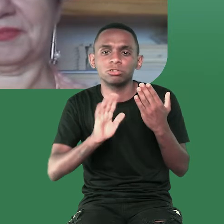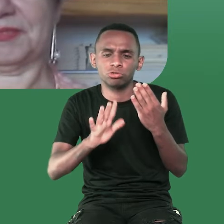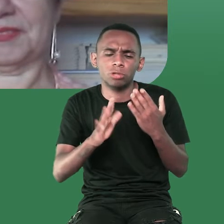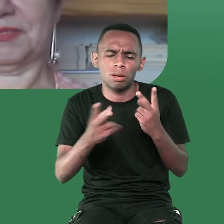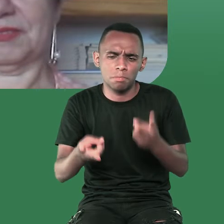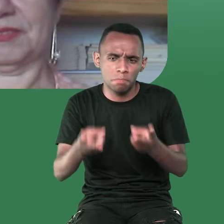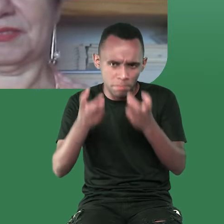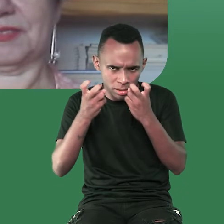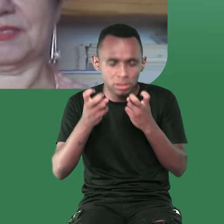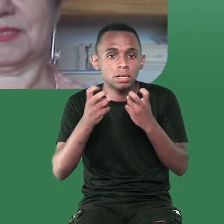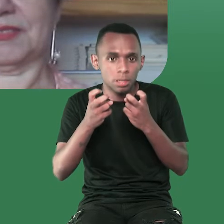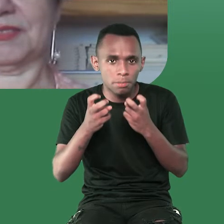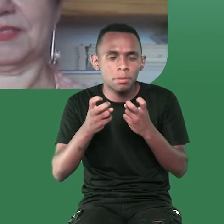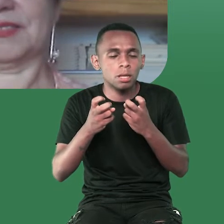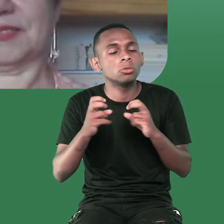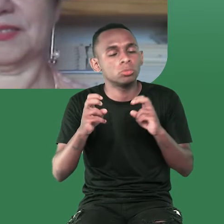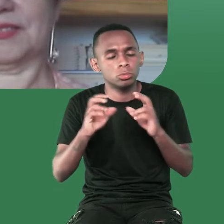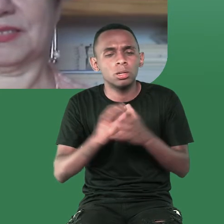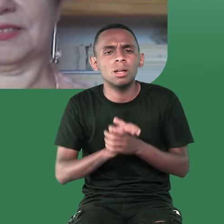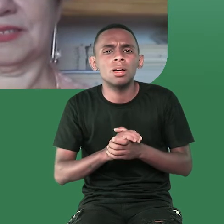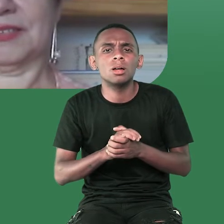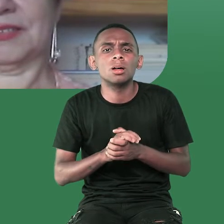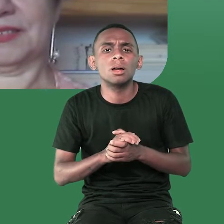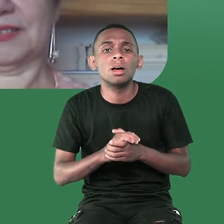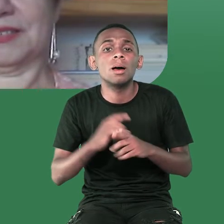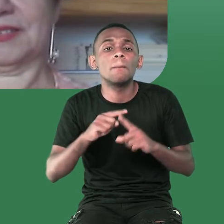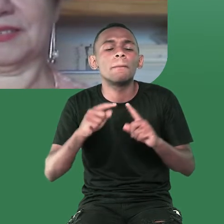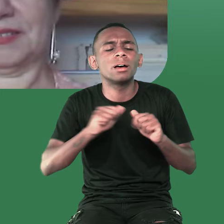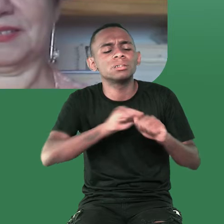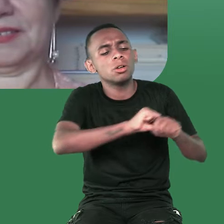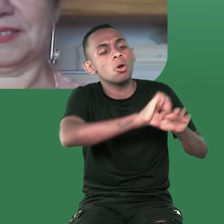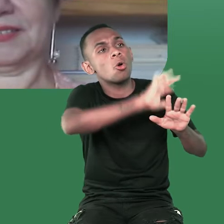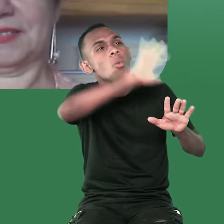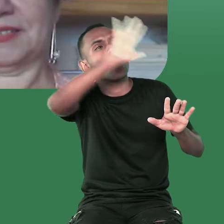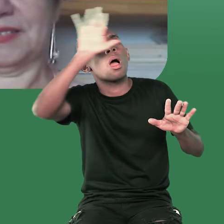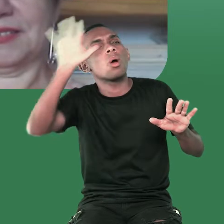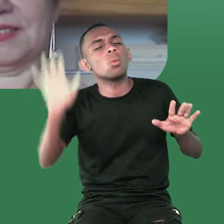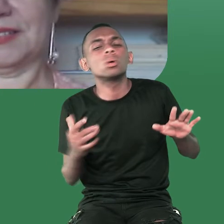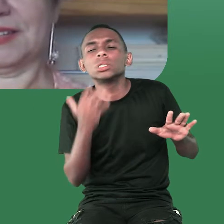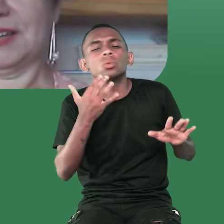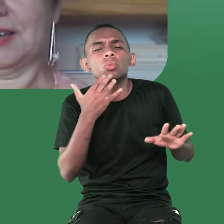ver no livro mesmo do que se trata. Mas e a parte do arco-íris? De onde vem?